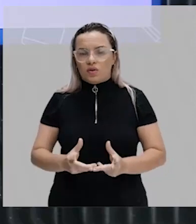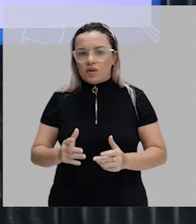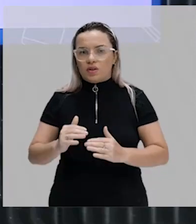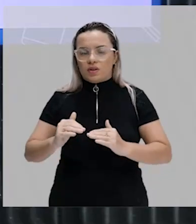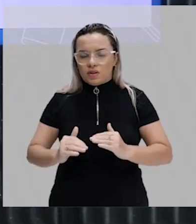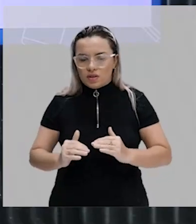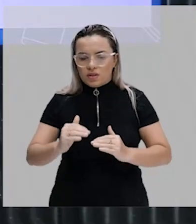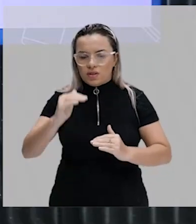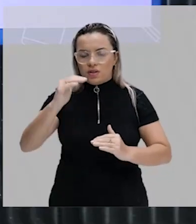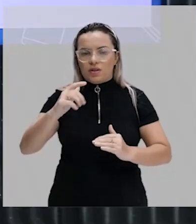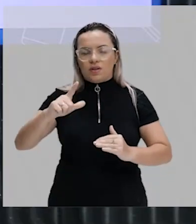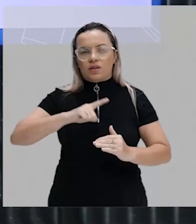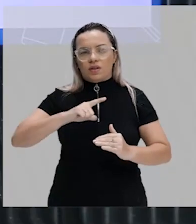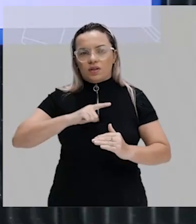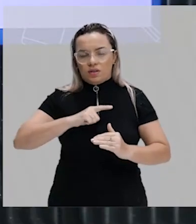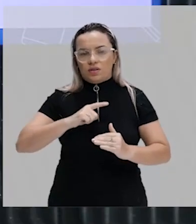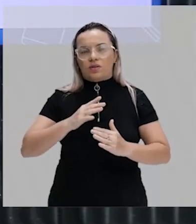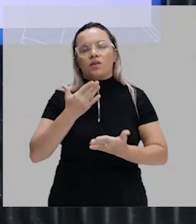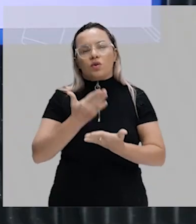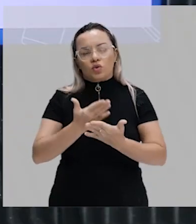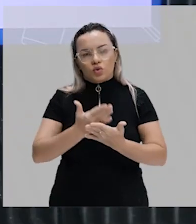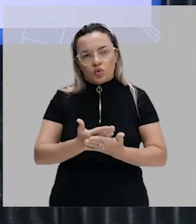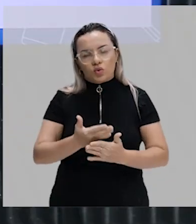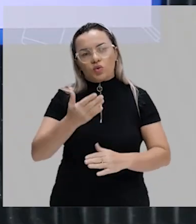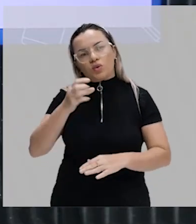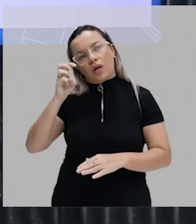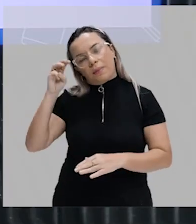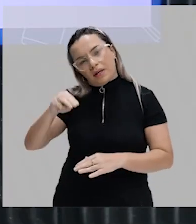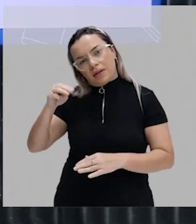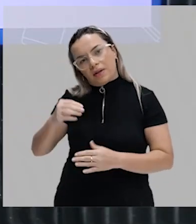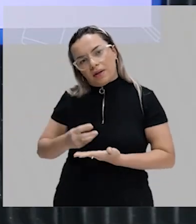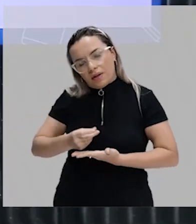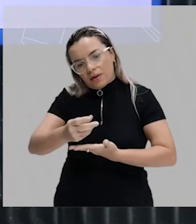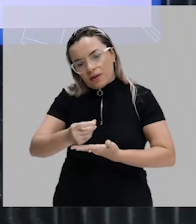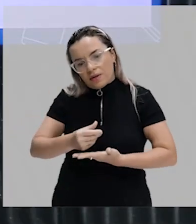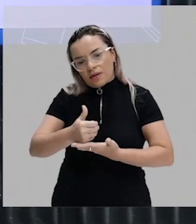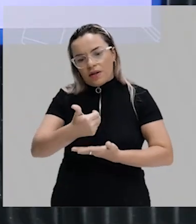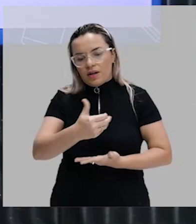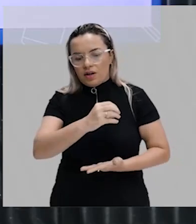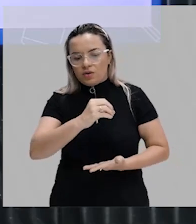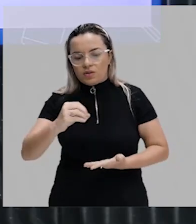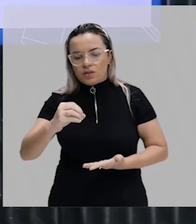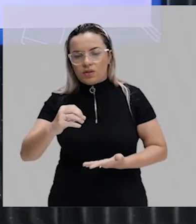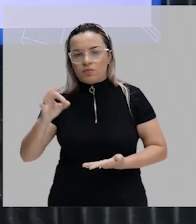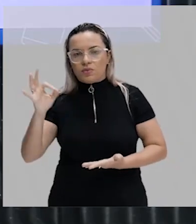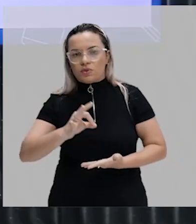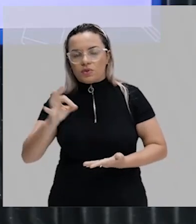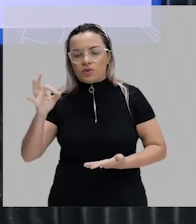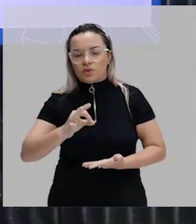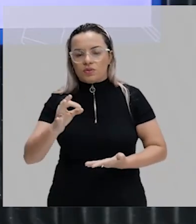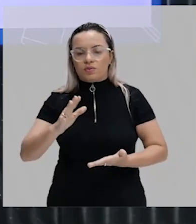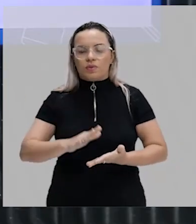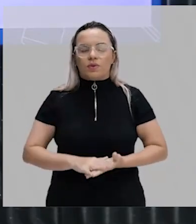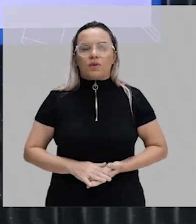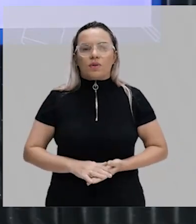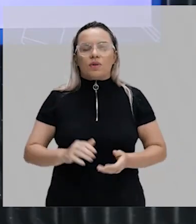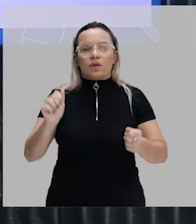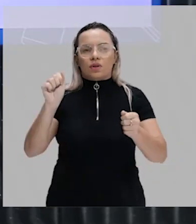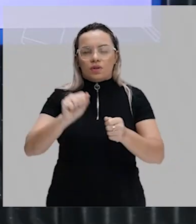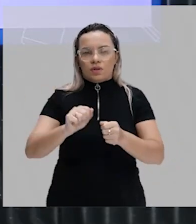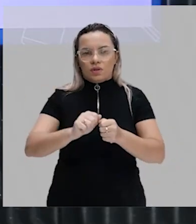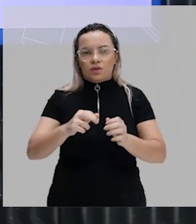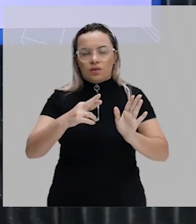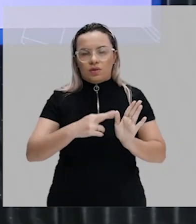matemática financeira, todas as vezes que você tem um aumento, é como se você tivesse o 100%. Gente, faz aí